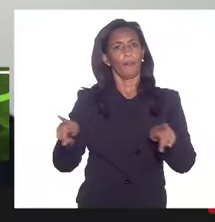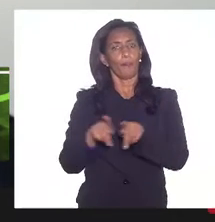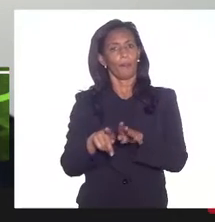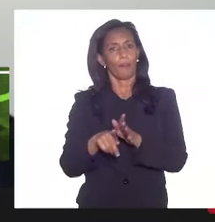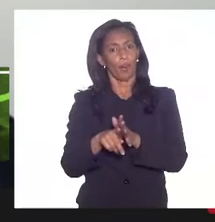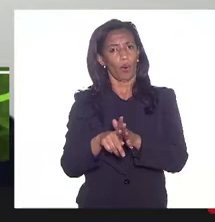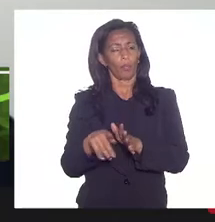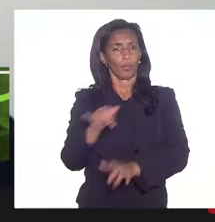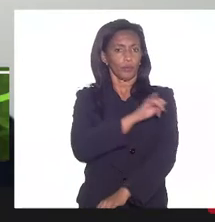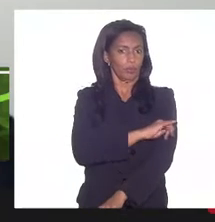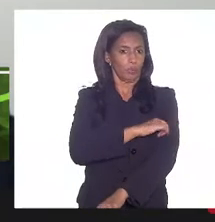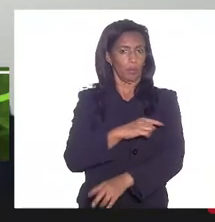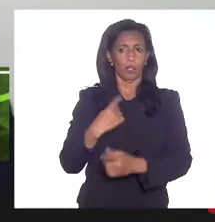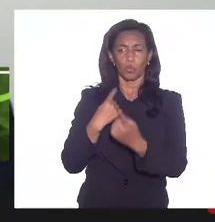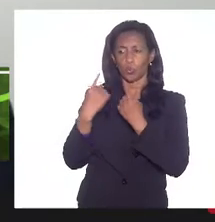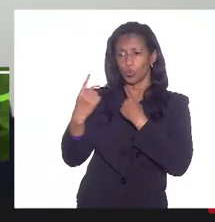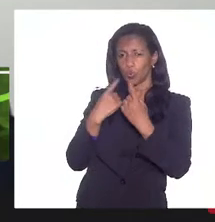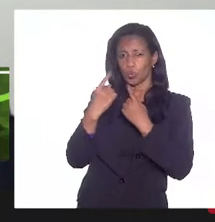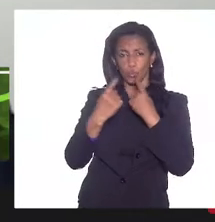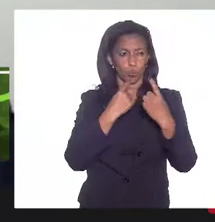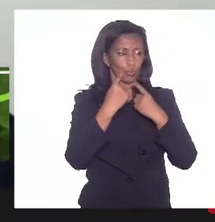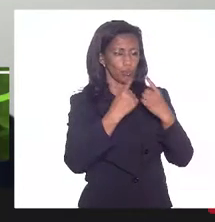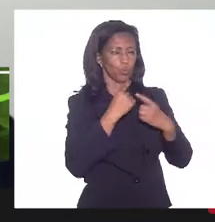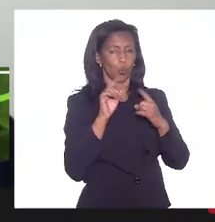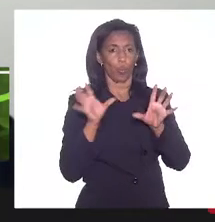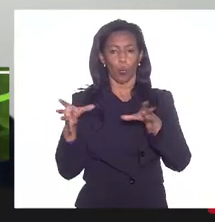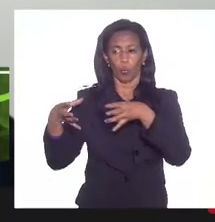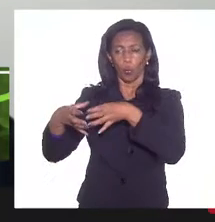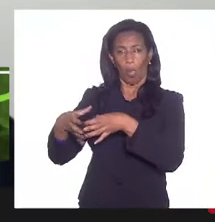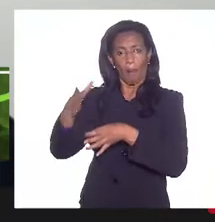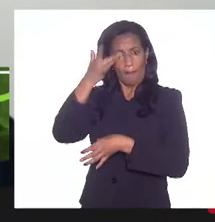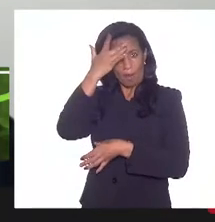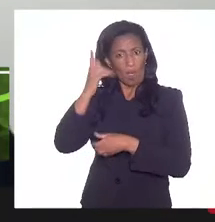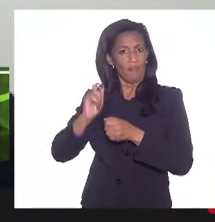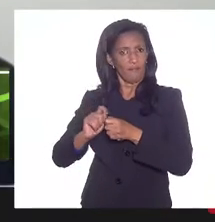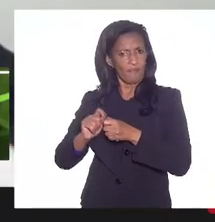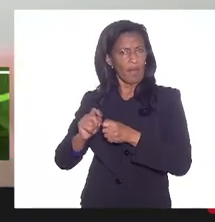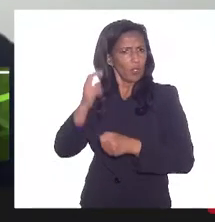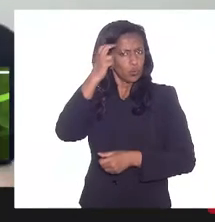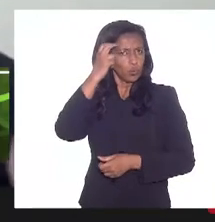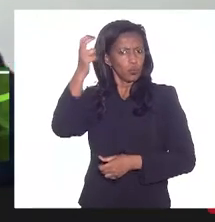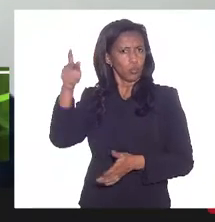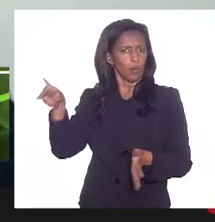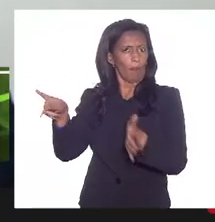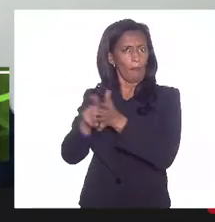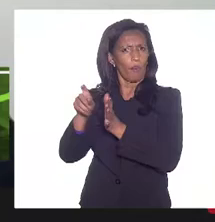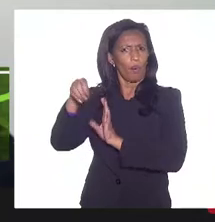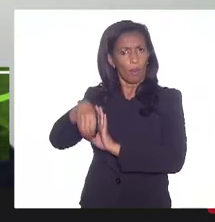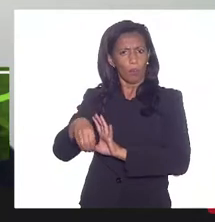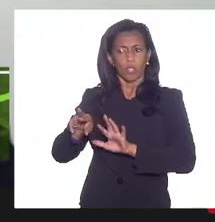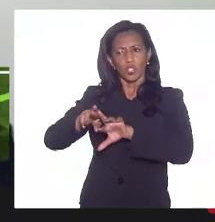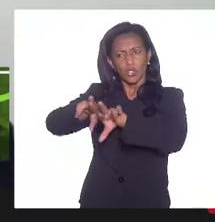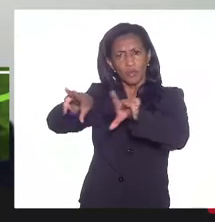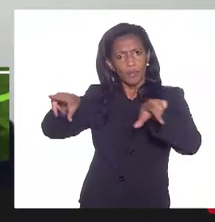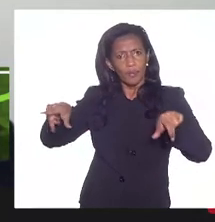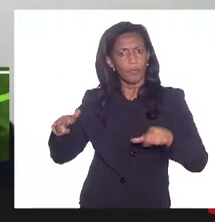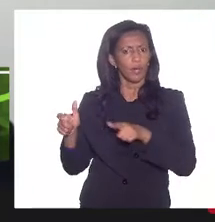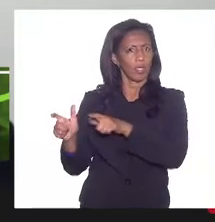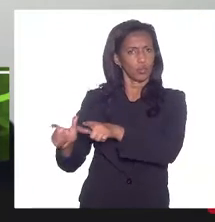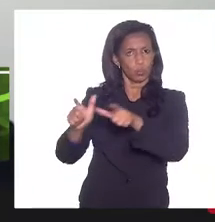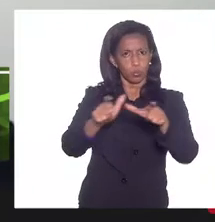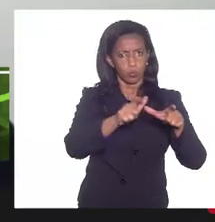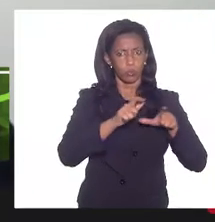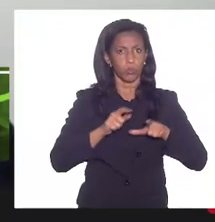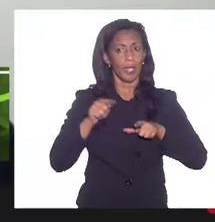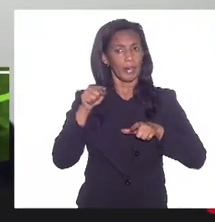discutir e dialogar com aqueles e aquelas que fazem cultura no Estado, ocupando diferentes lugares. E nessa